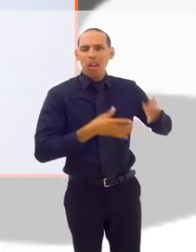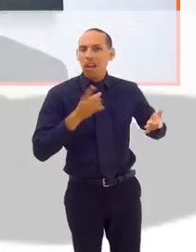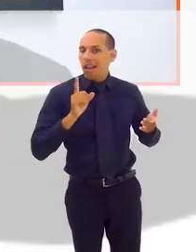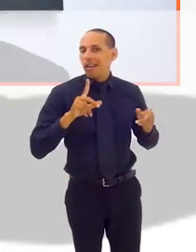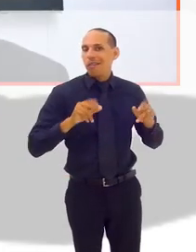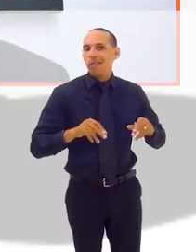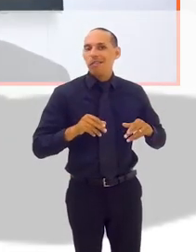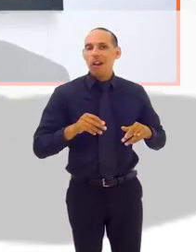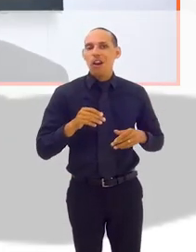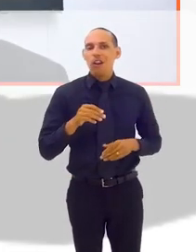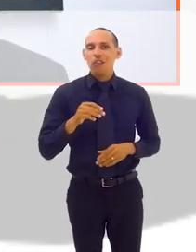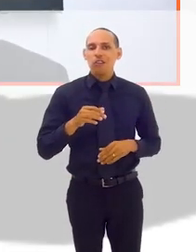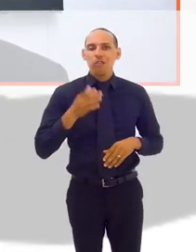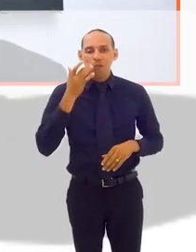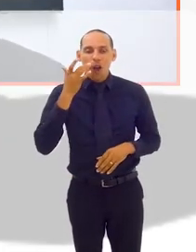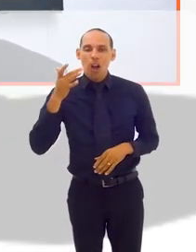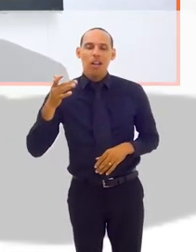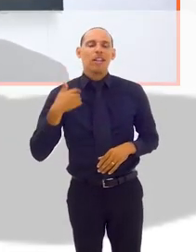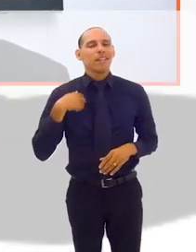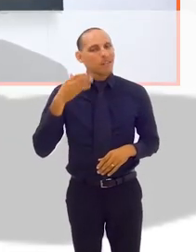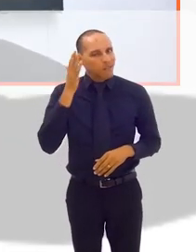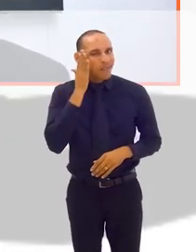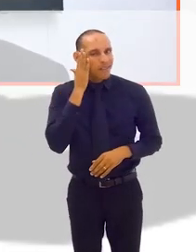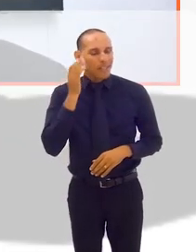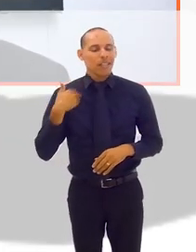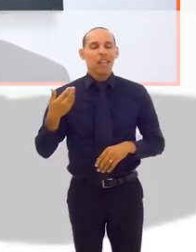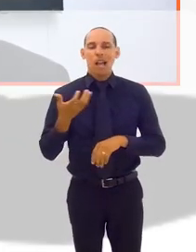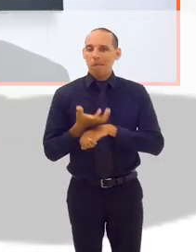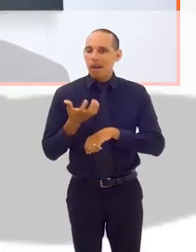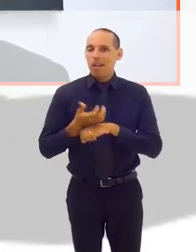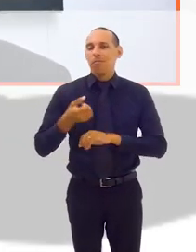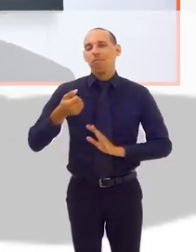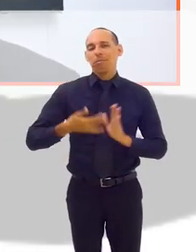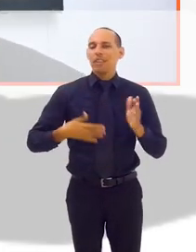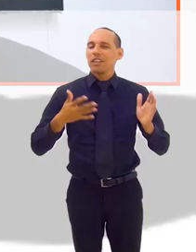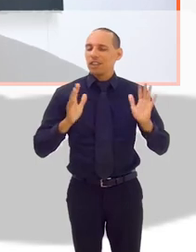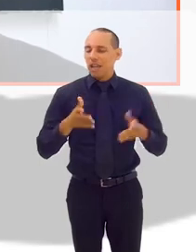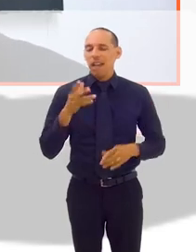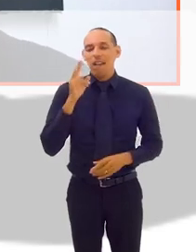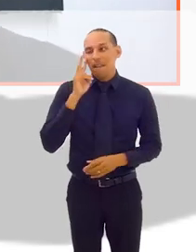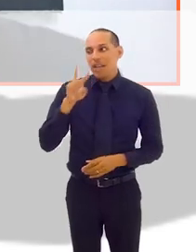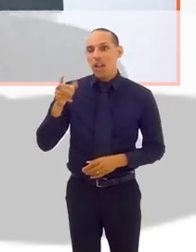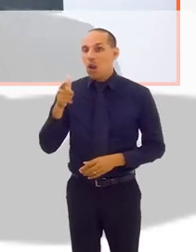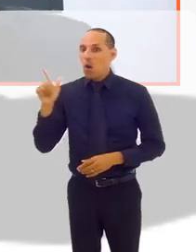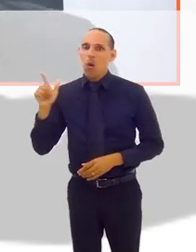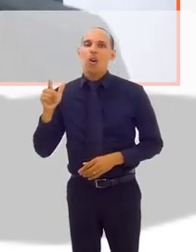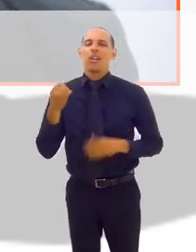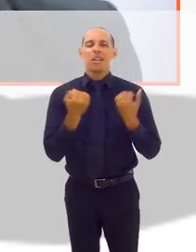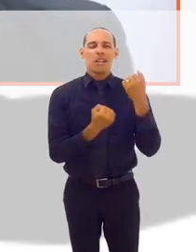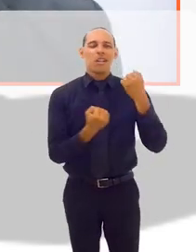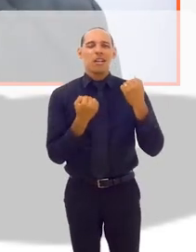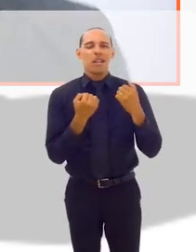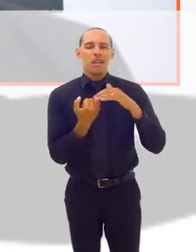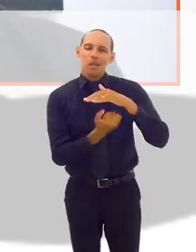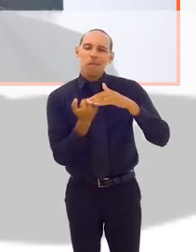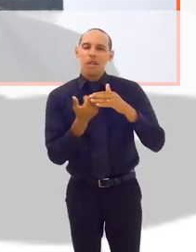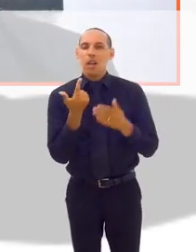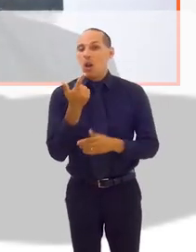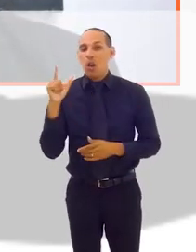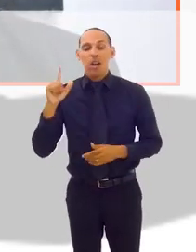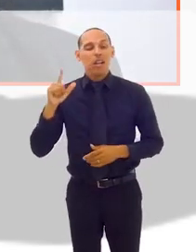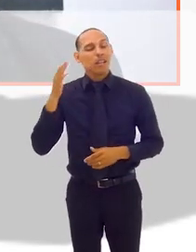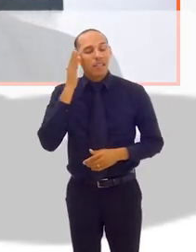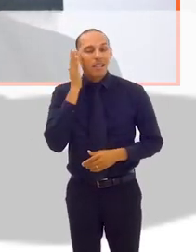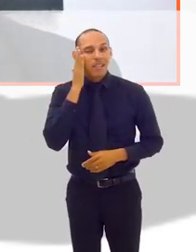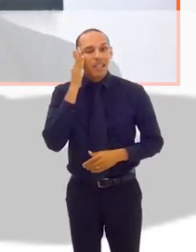É uma joia. E eu soube, né, já em matérias que eu fiz, não vou nem falar da concorrência, que são essas multinacionais, que a embalagem é a parte